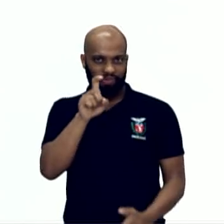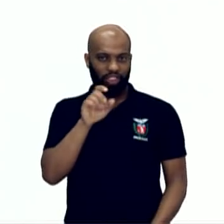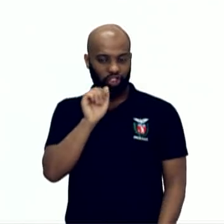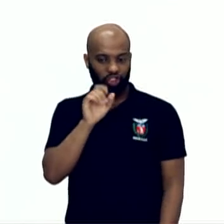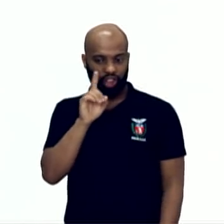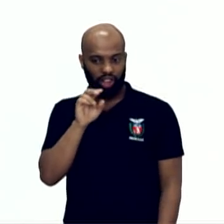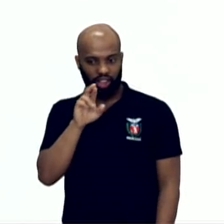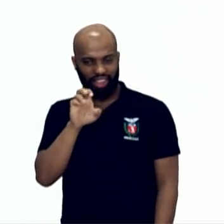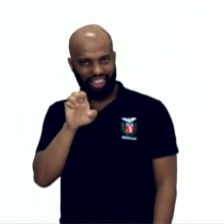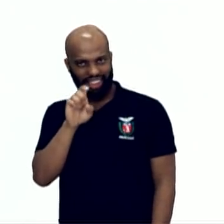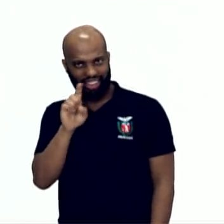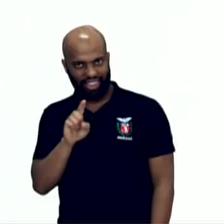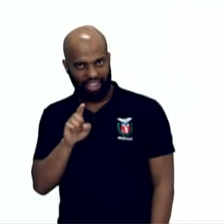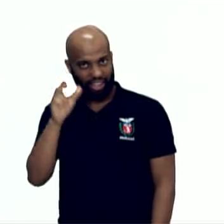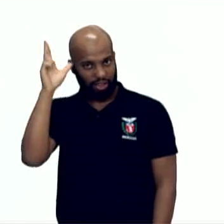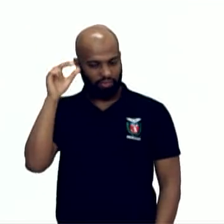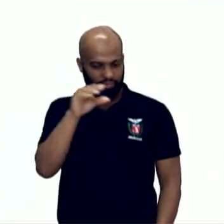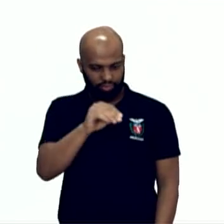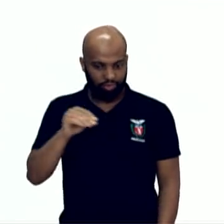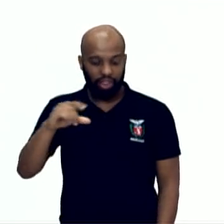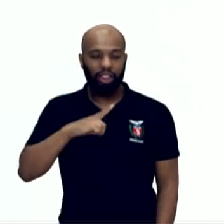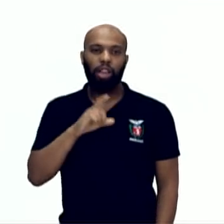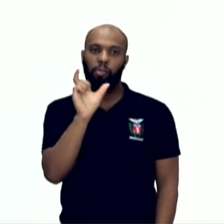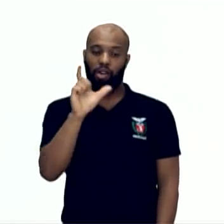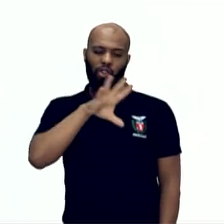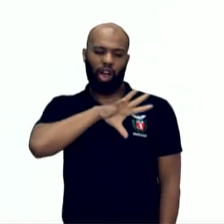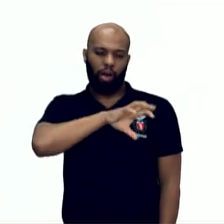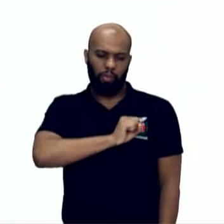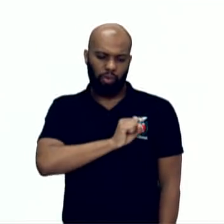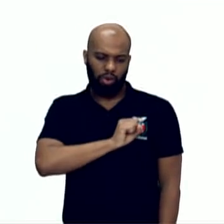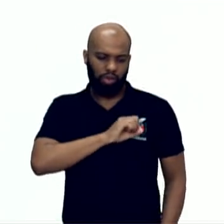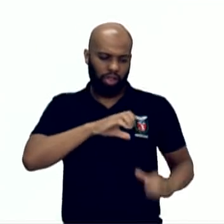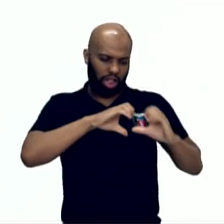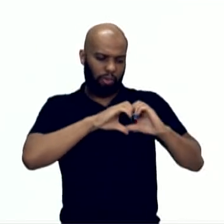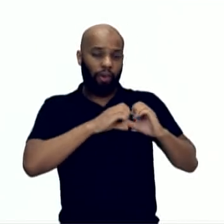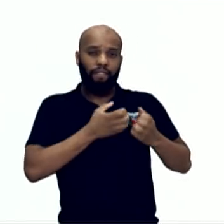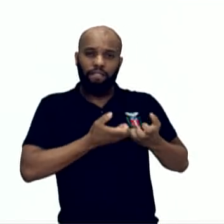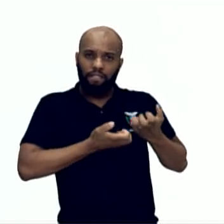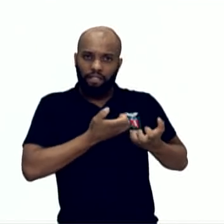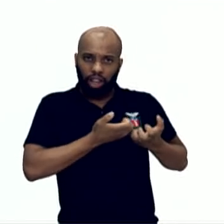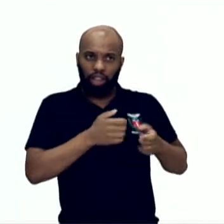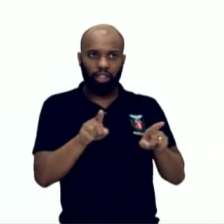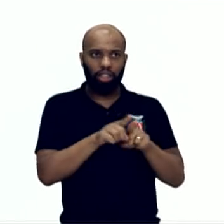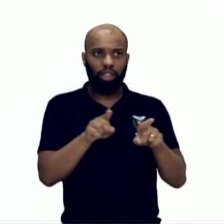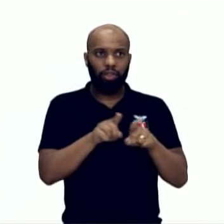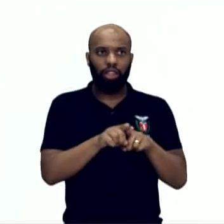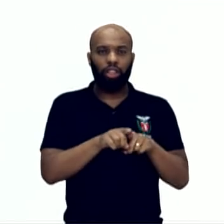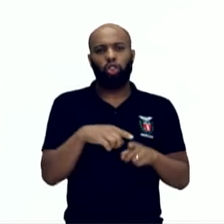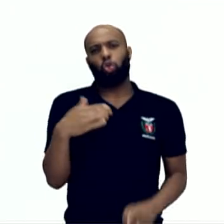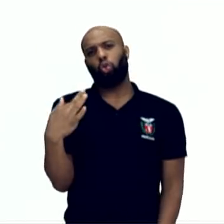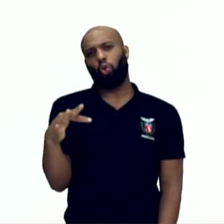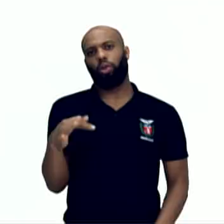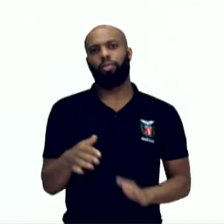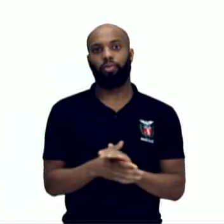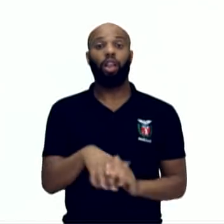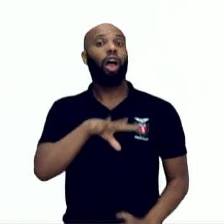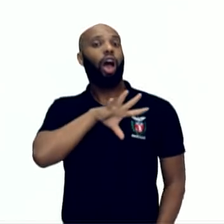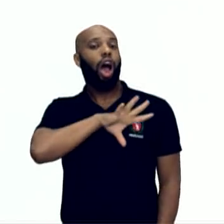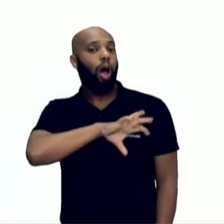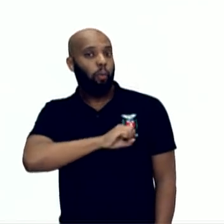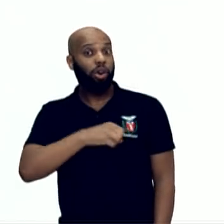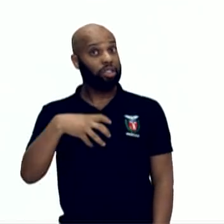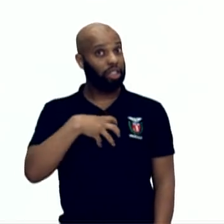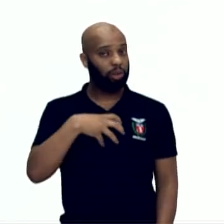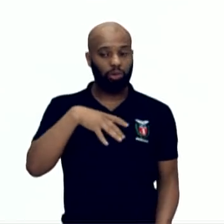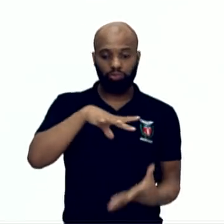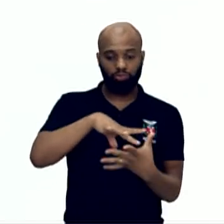pelas palavras amor, ardor e a dor. Observe, amor é um sentimento abstrato, lembra